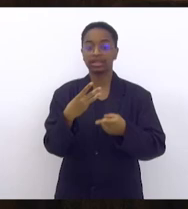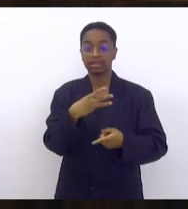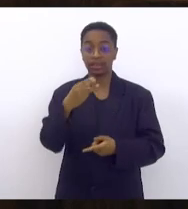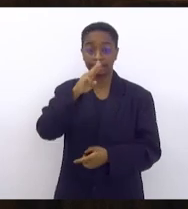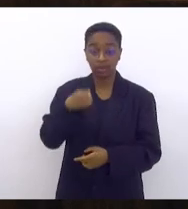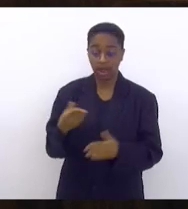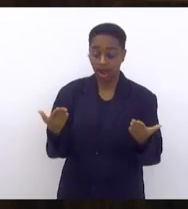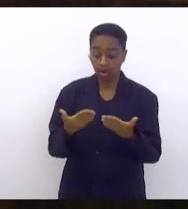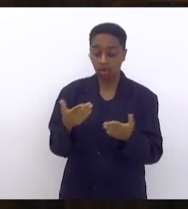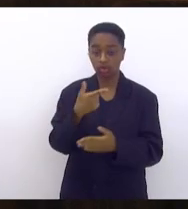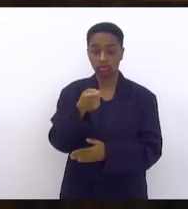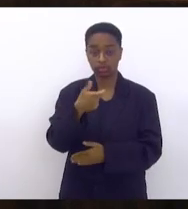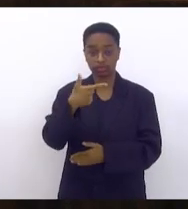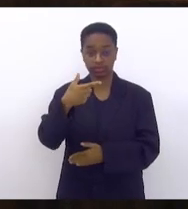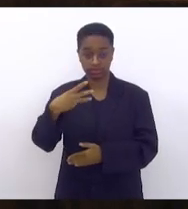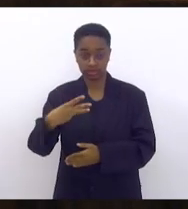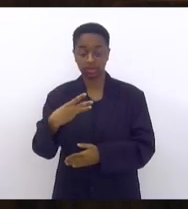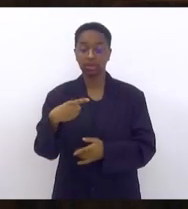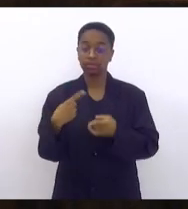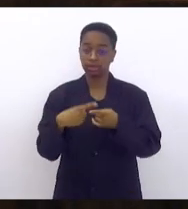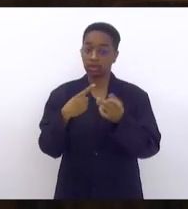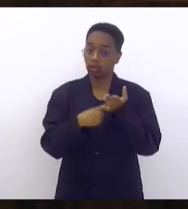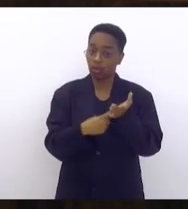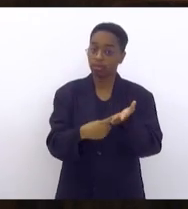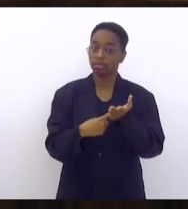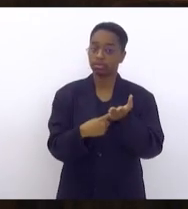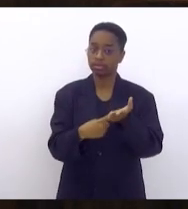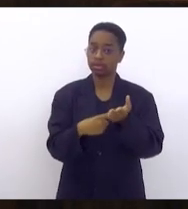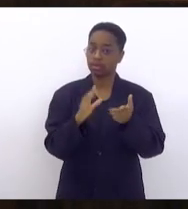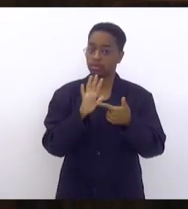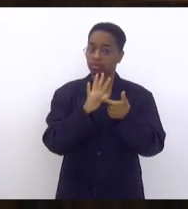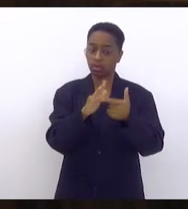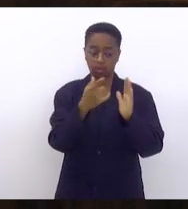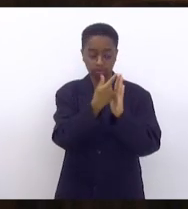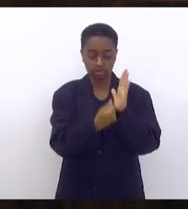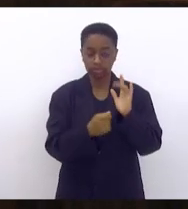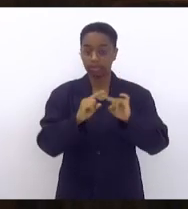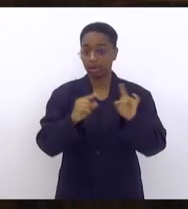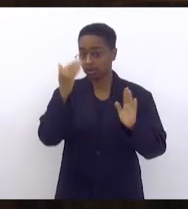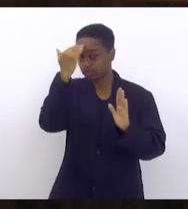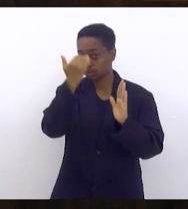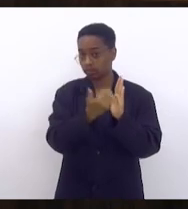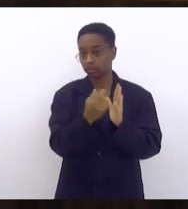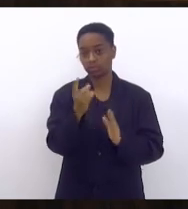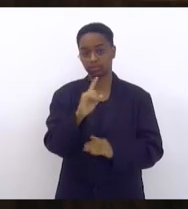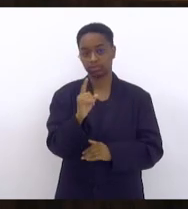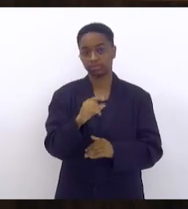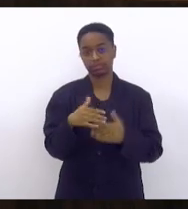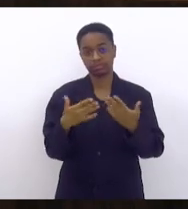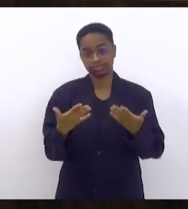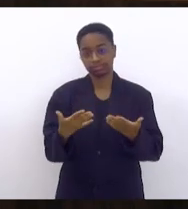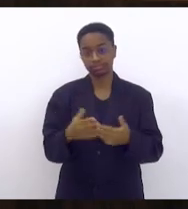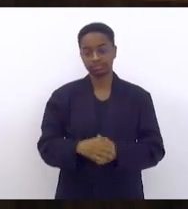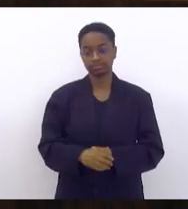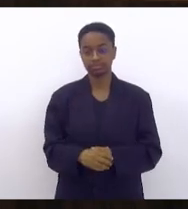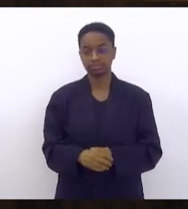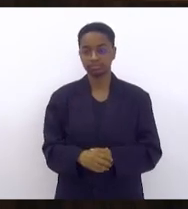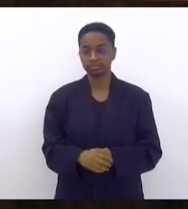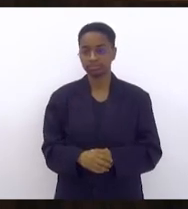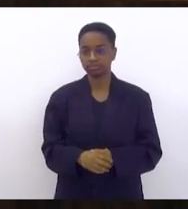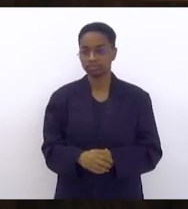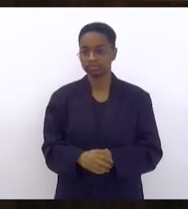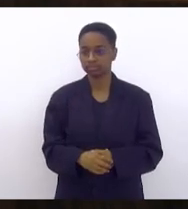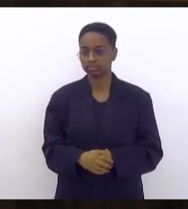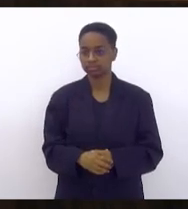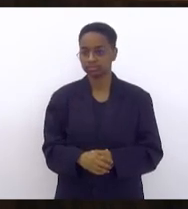desse ano, que é compromisso, que estava no orçamento e não foi executado. Deputado. Né? Então, deputado